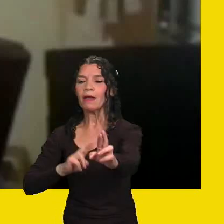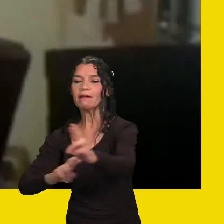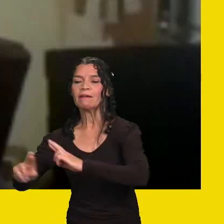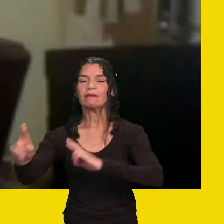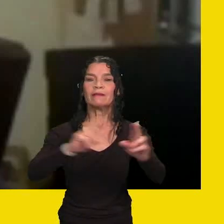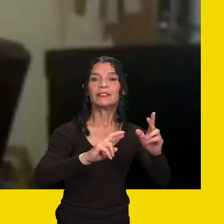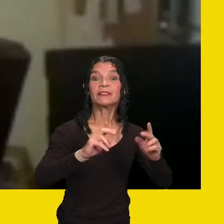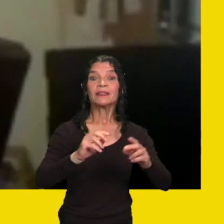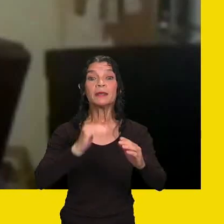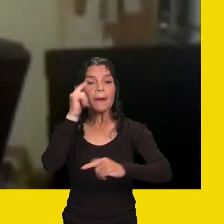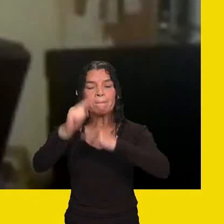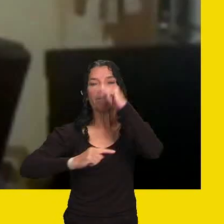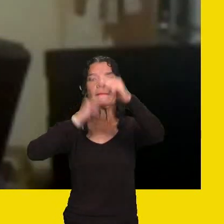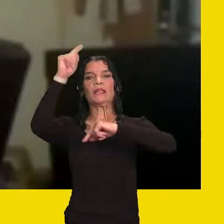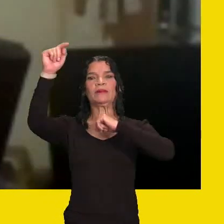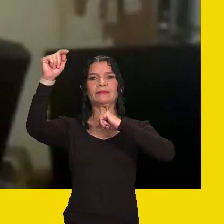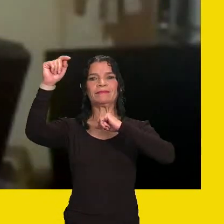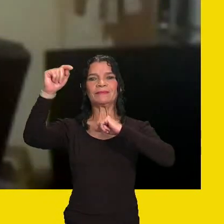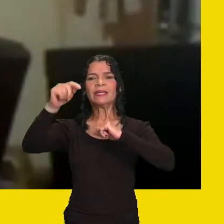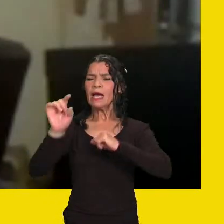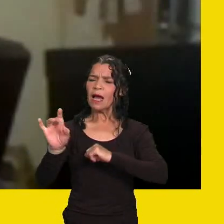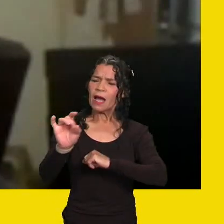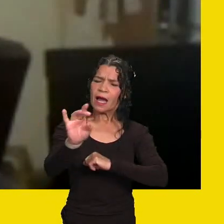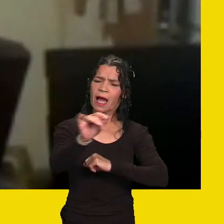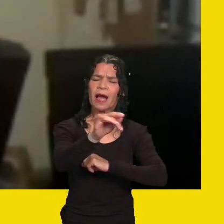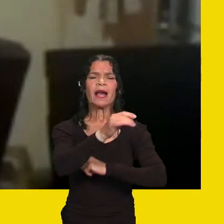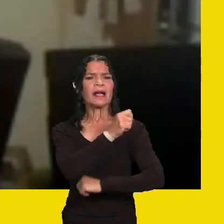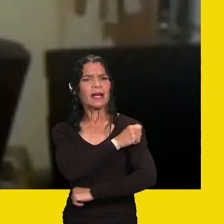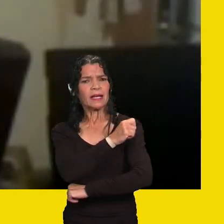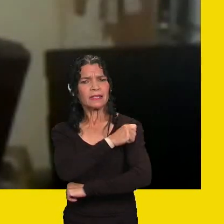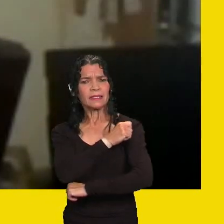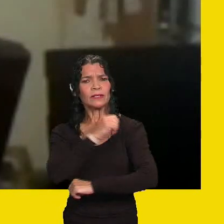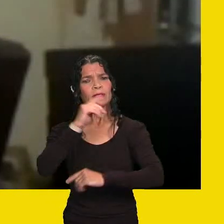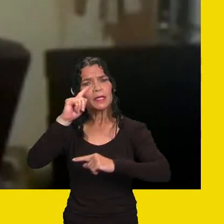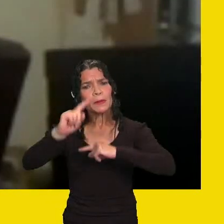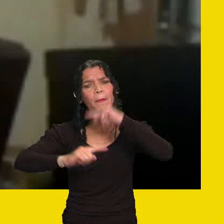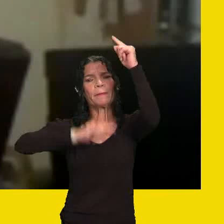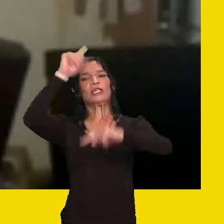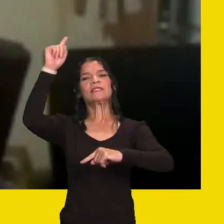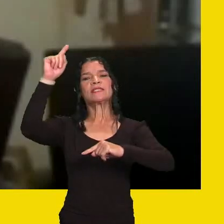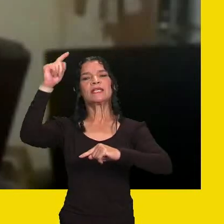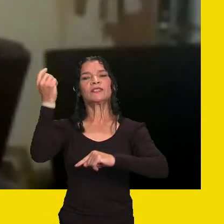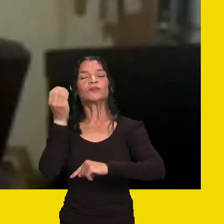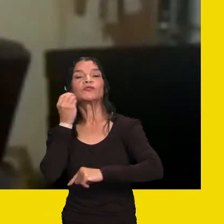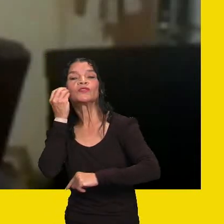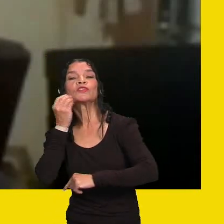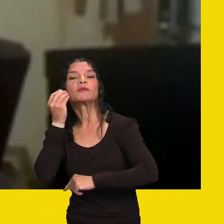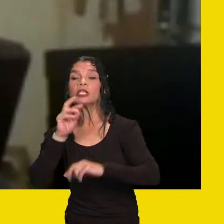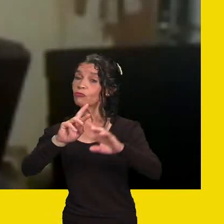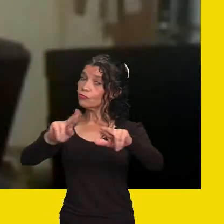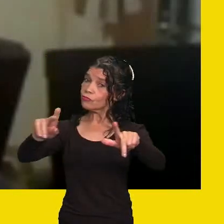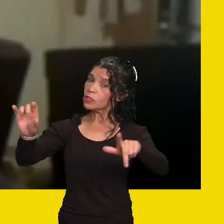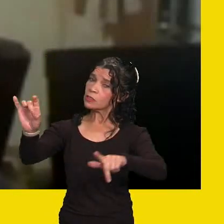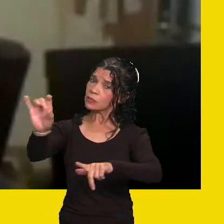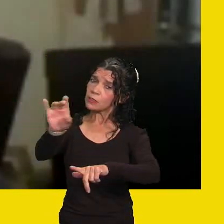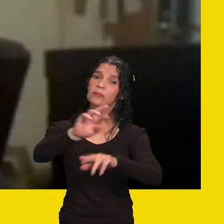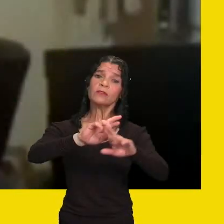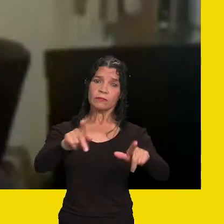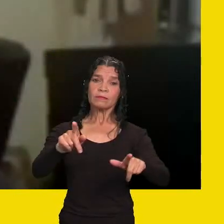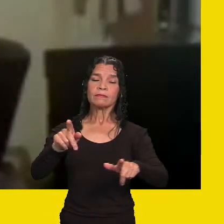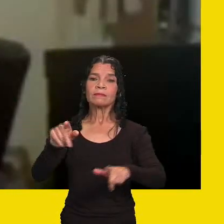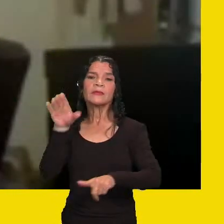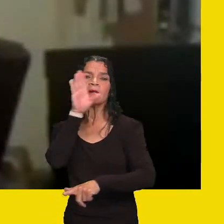ampliar. Então, cada um está em um processo, numa etapa, vamos dizer assim, diferenciada. Então, às vezes, na sala, eu